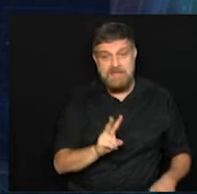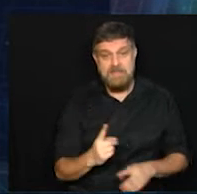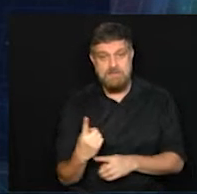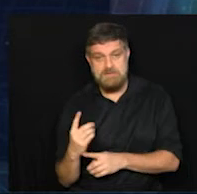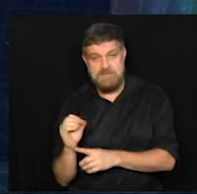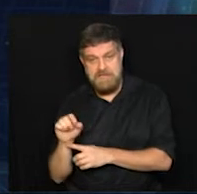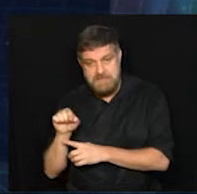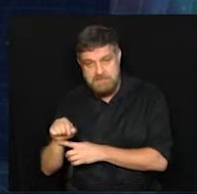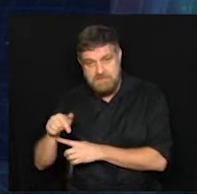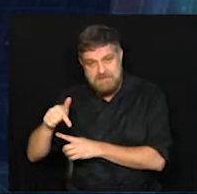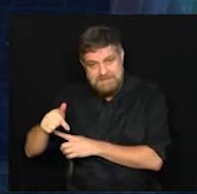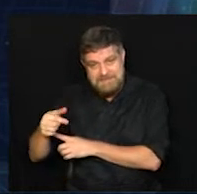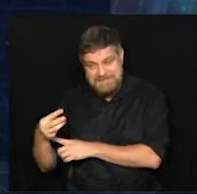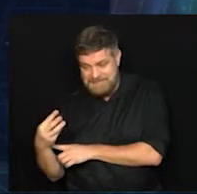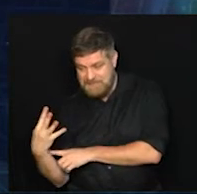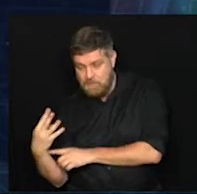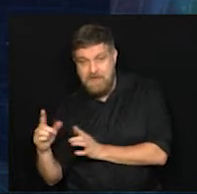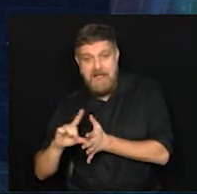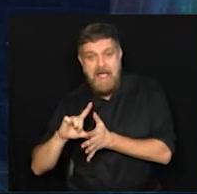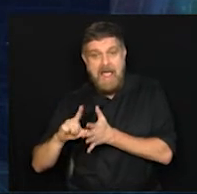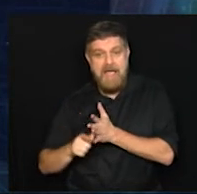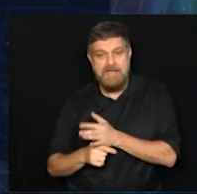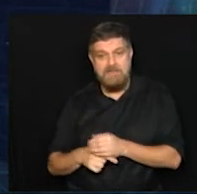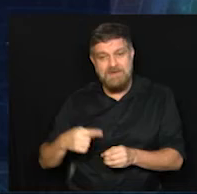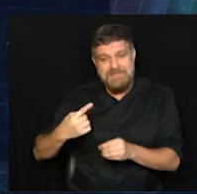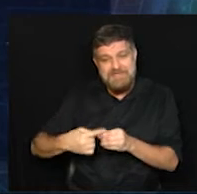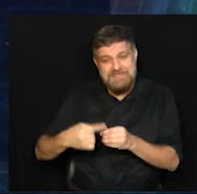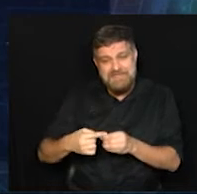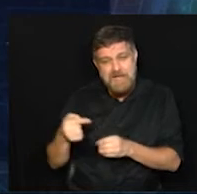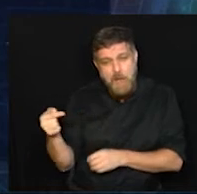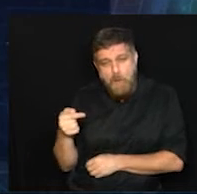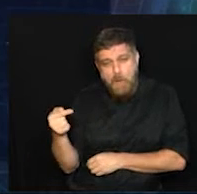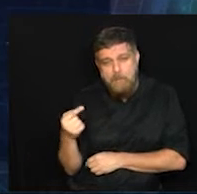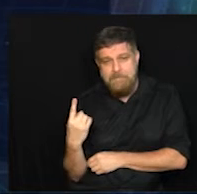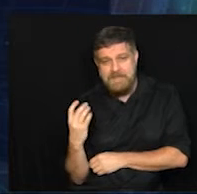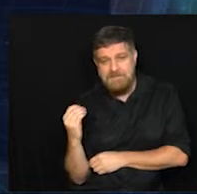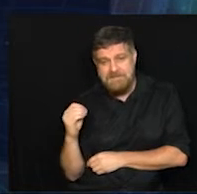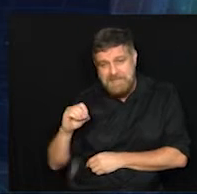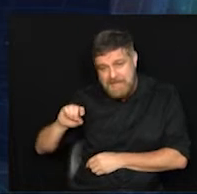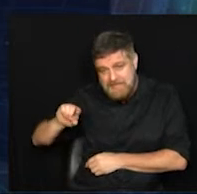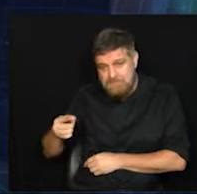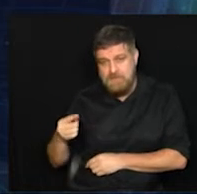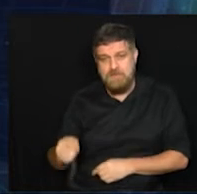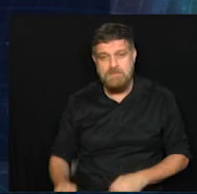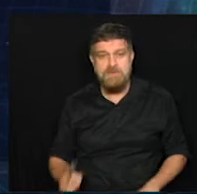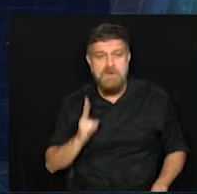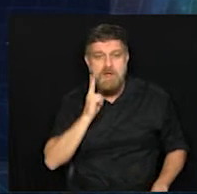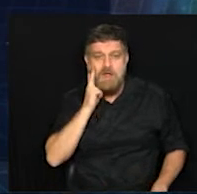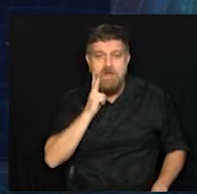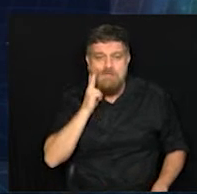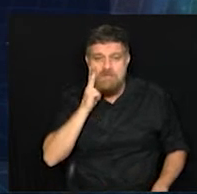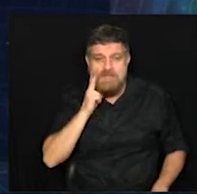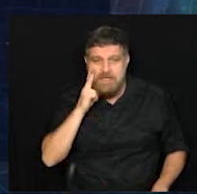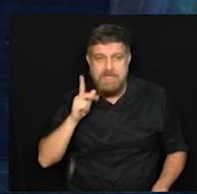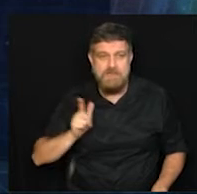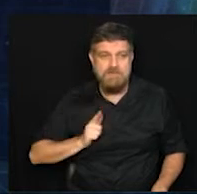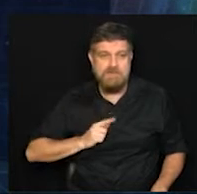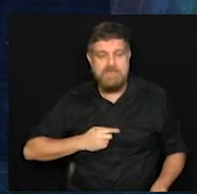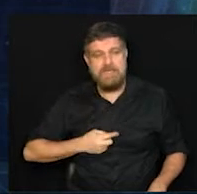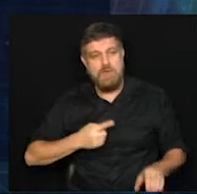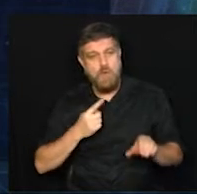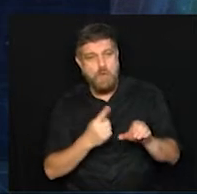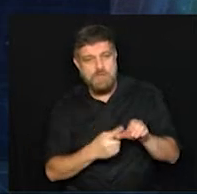10.734 e, na sequência, os municípios com menos de 10 mil casos da doença. Vinhedo, depois aparecem